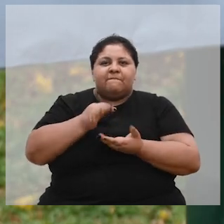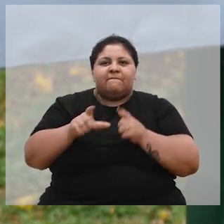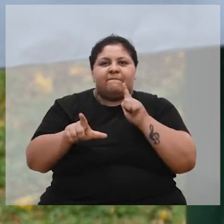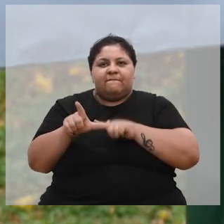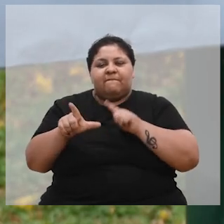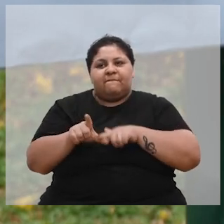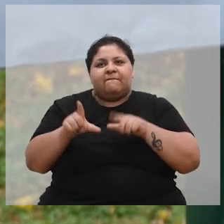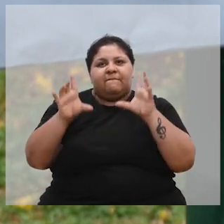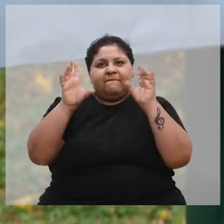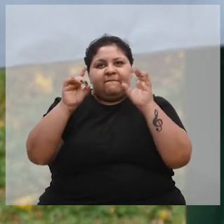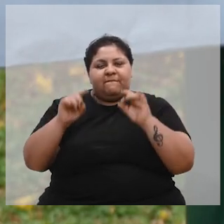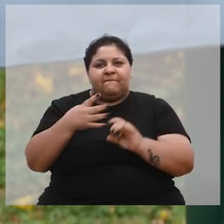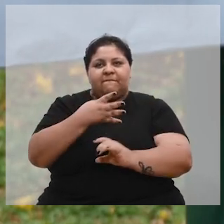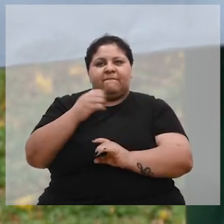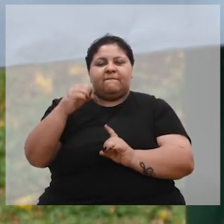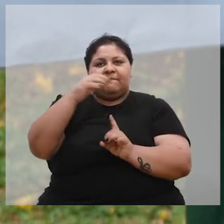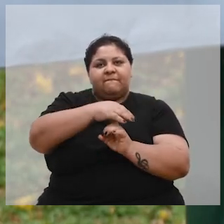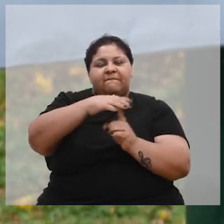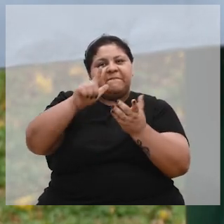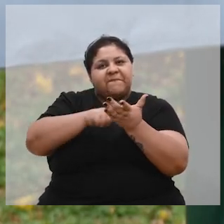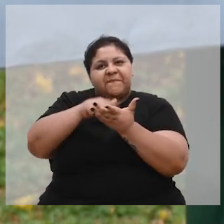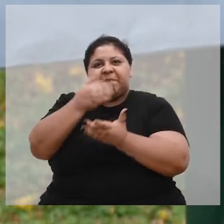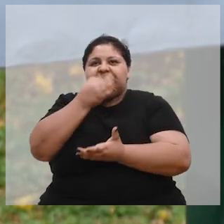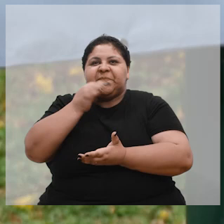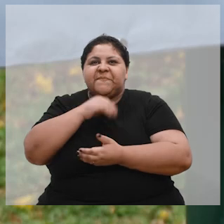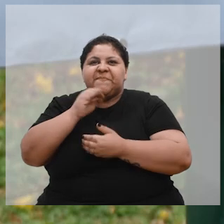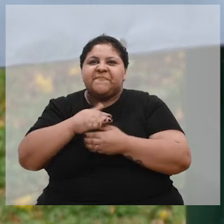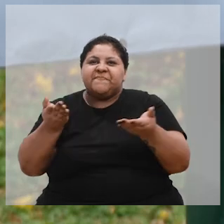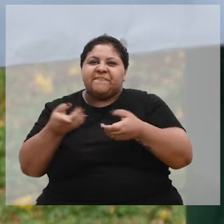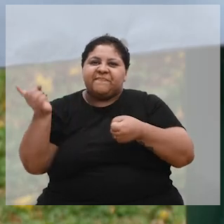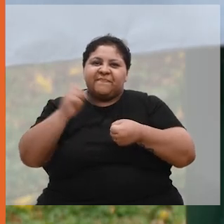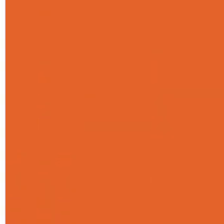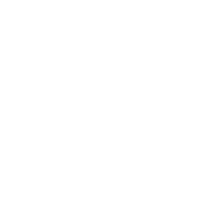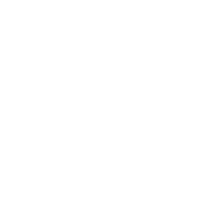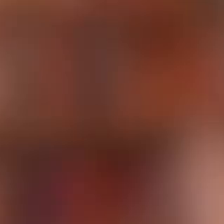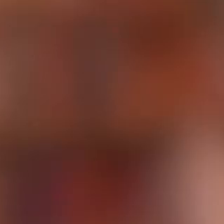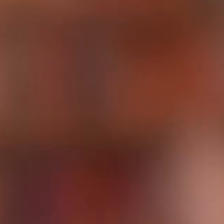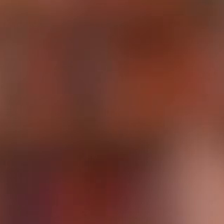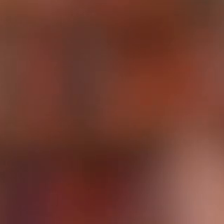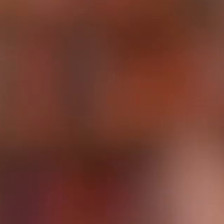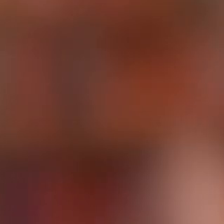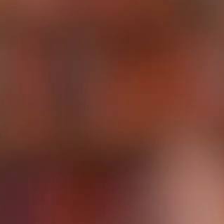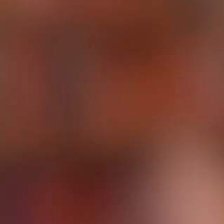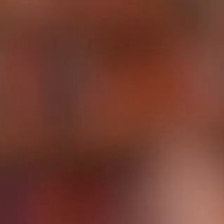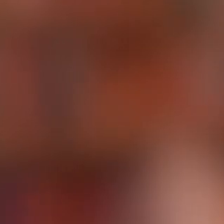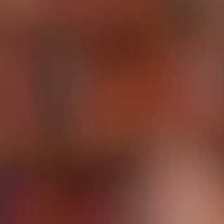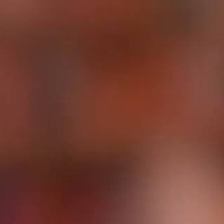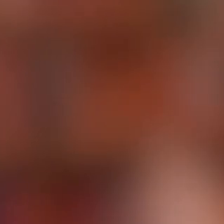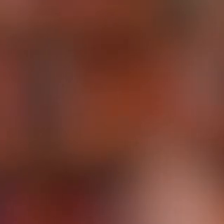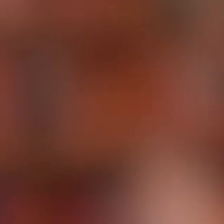Letras especial aqui direto da 40ª Feira do Livro de Caxias do Sul, já voltamos.